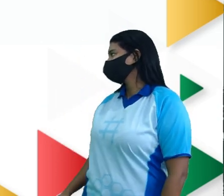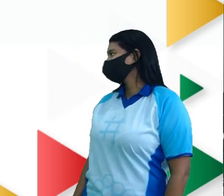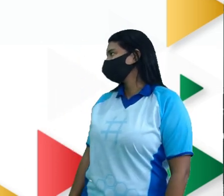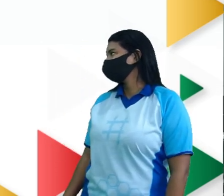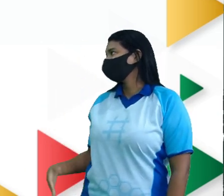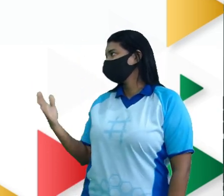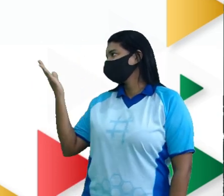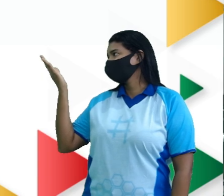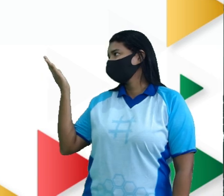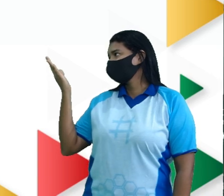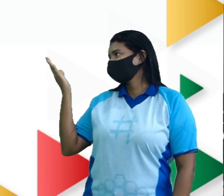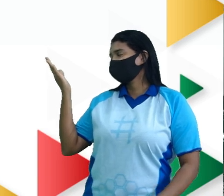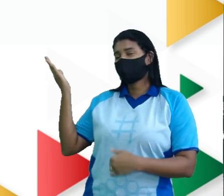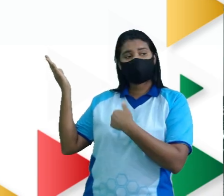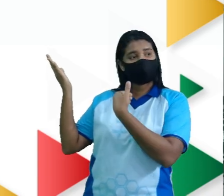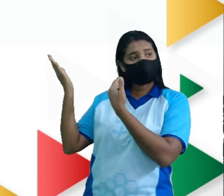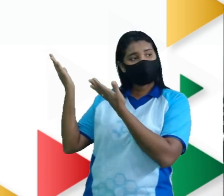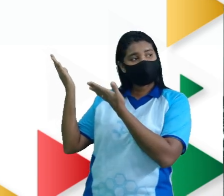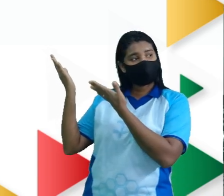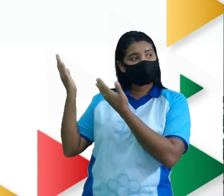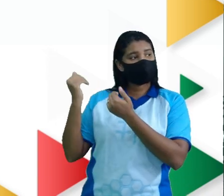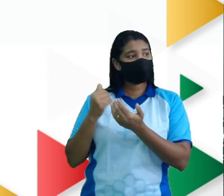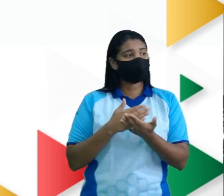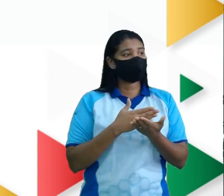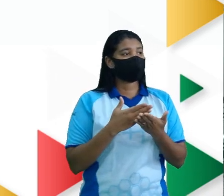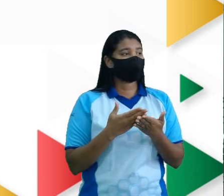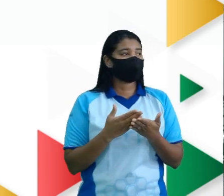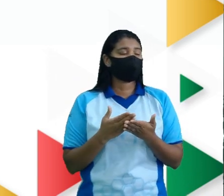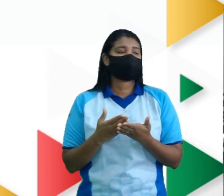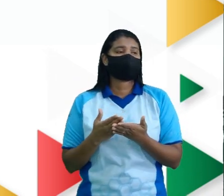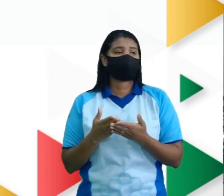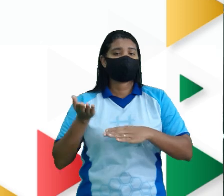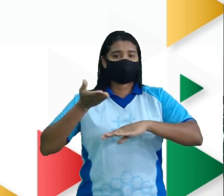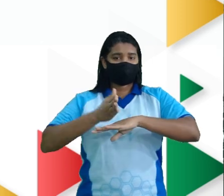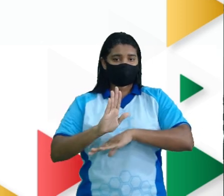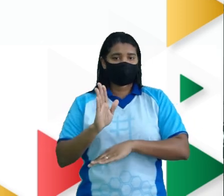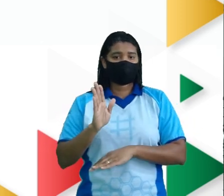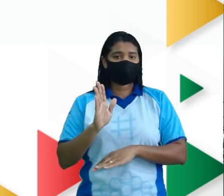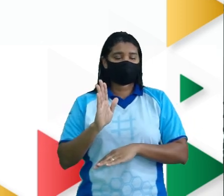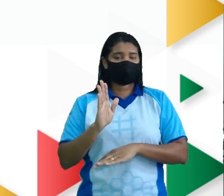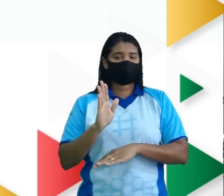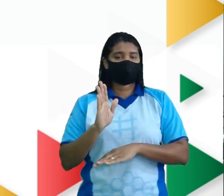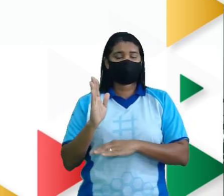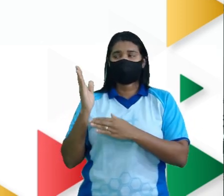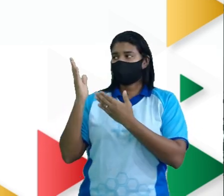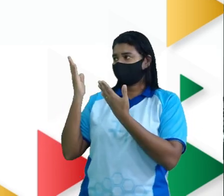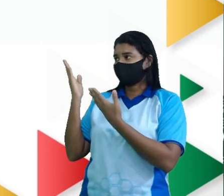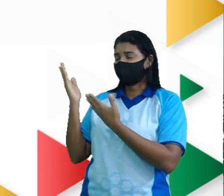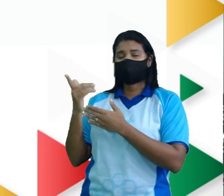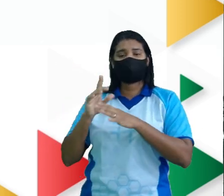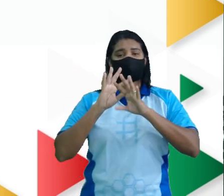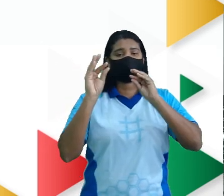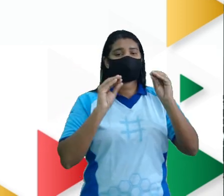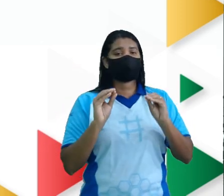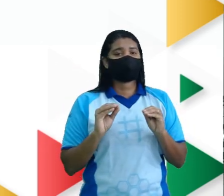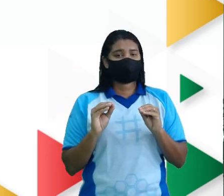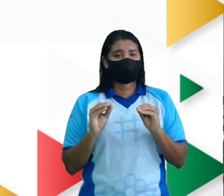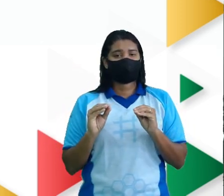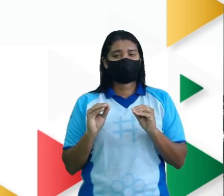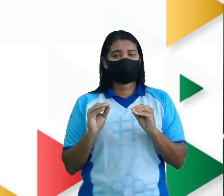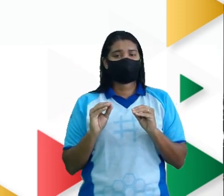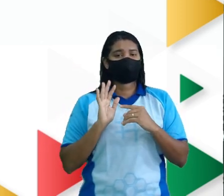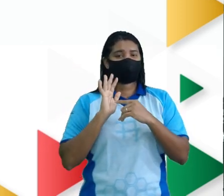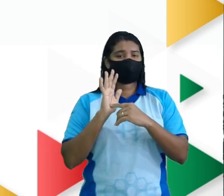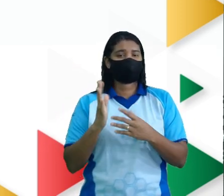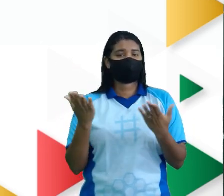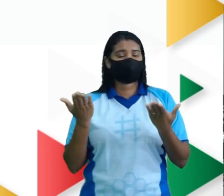fim. Olha a ideia do início, reprovado e aprovado. Tá vendo? São elementos que estão em transição.